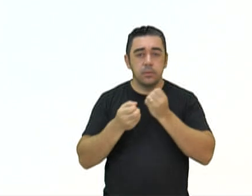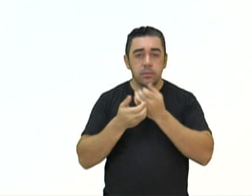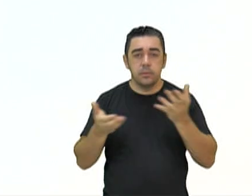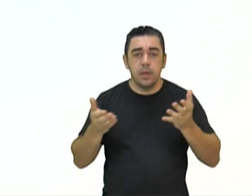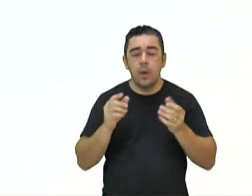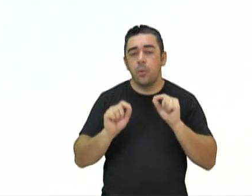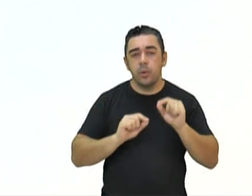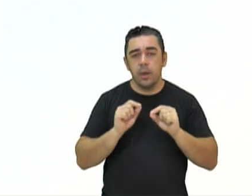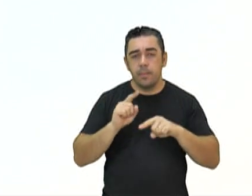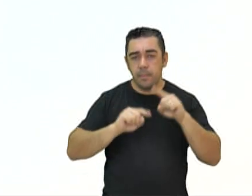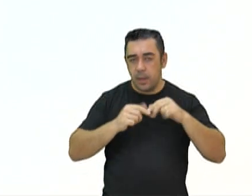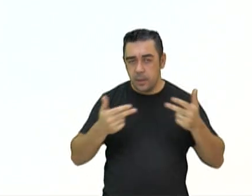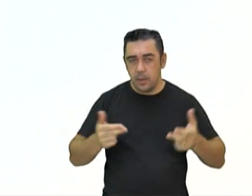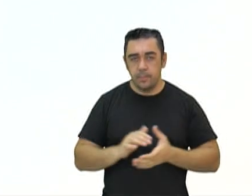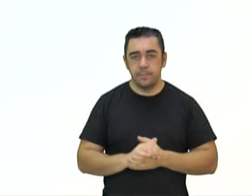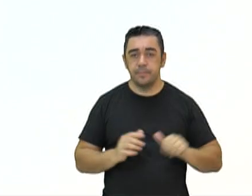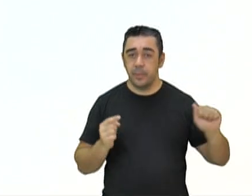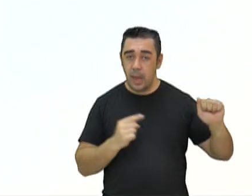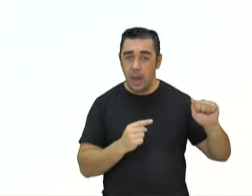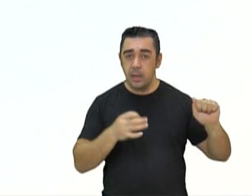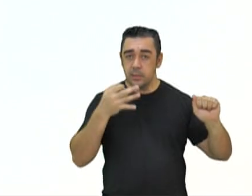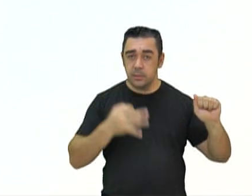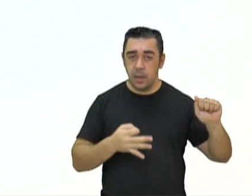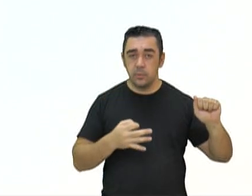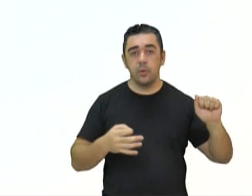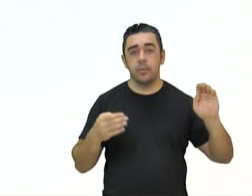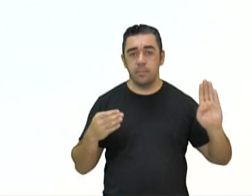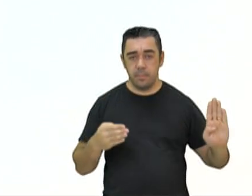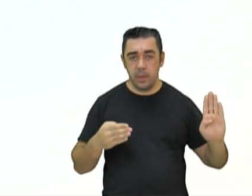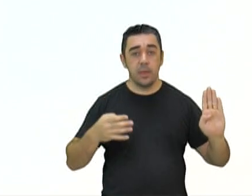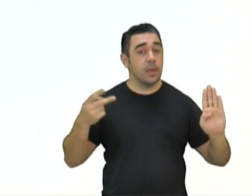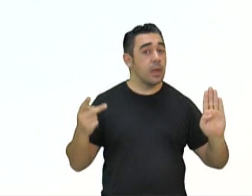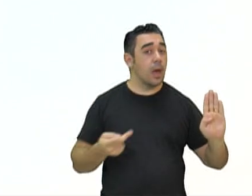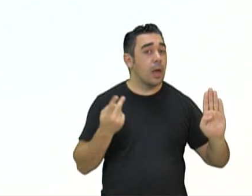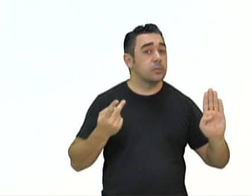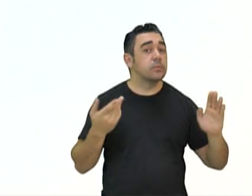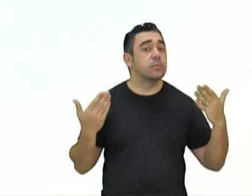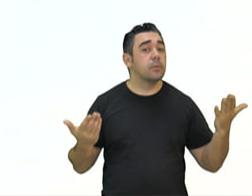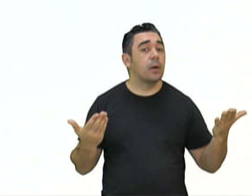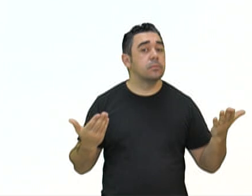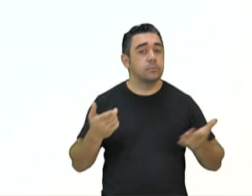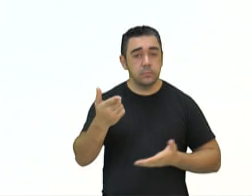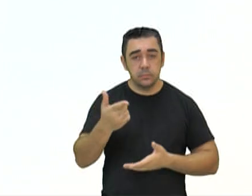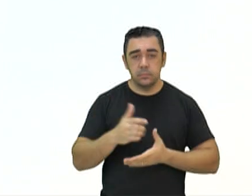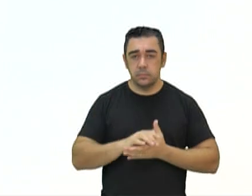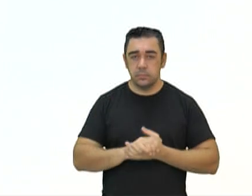os seus produtos. Letra A, certo, ou letra B, errado? Respondam aí.